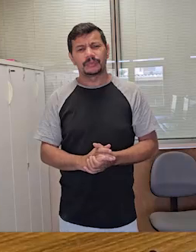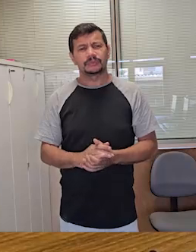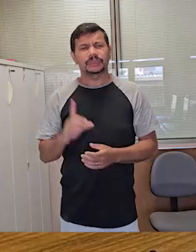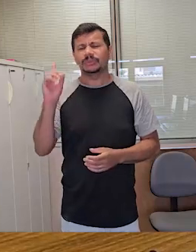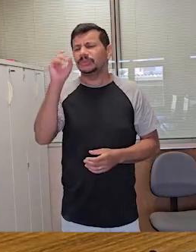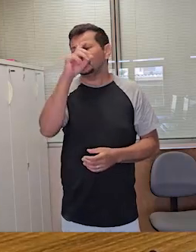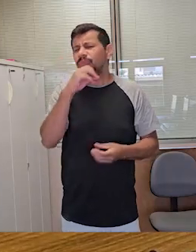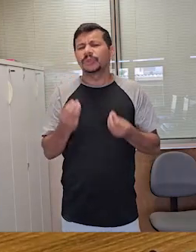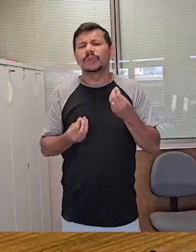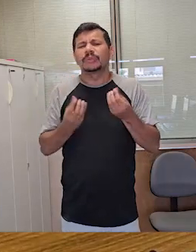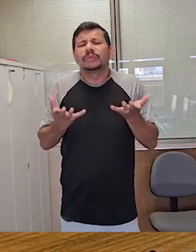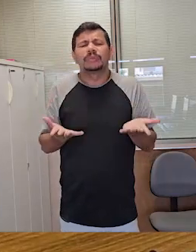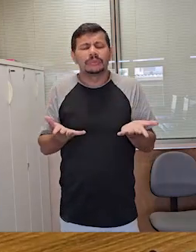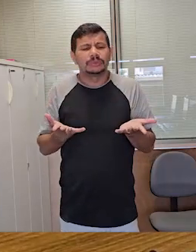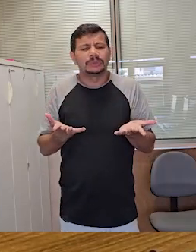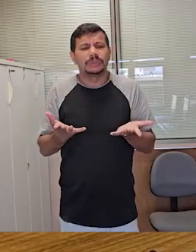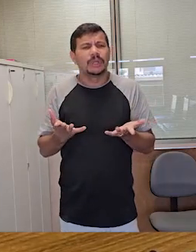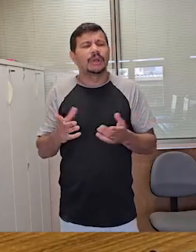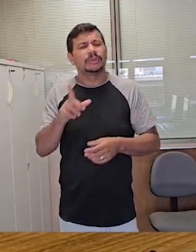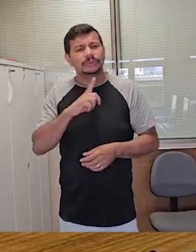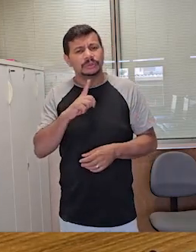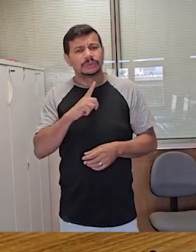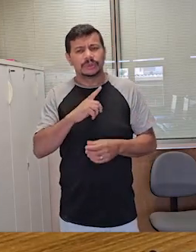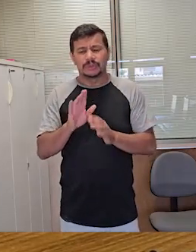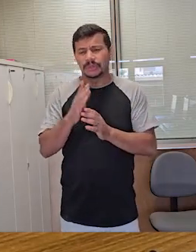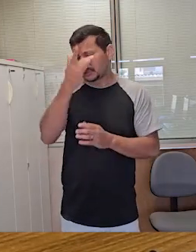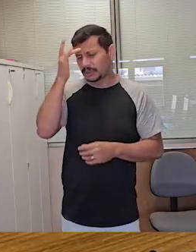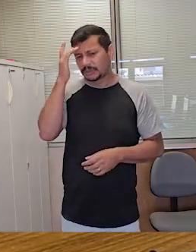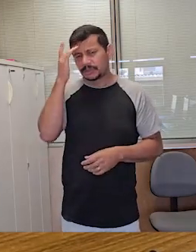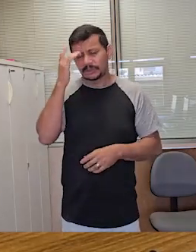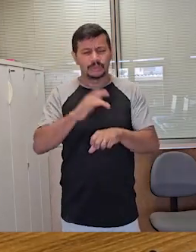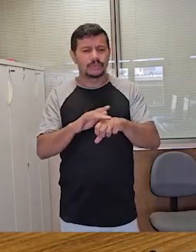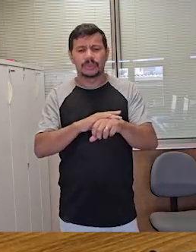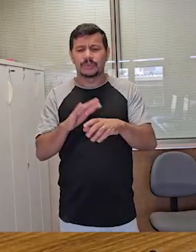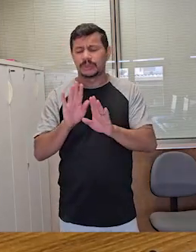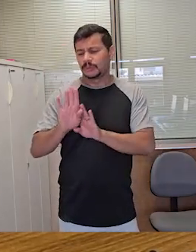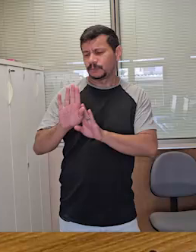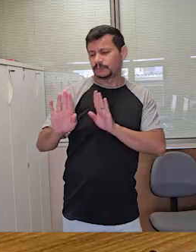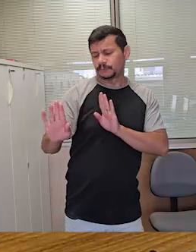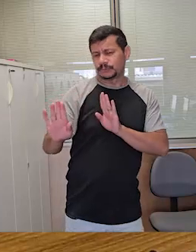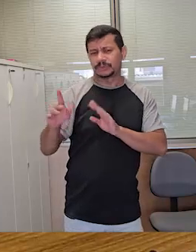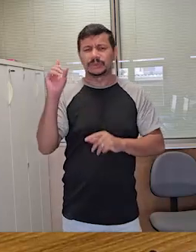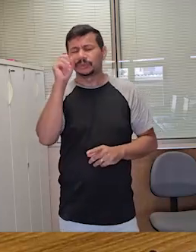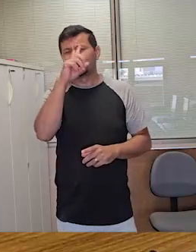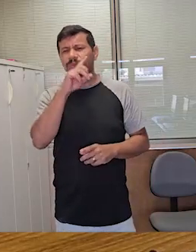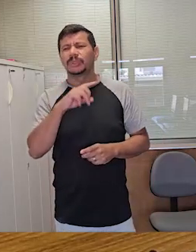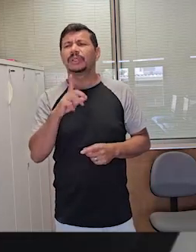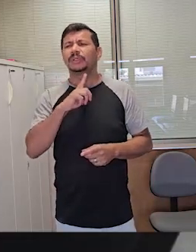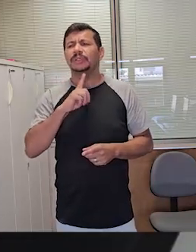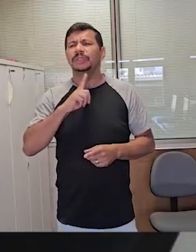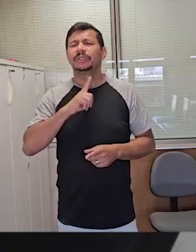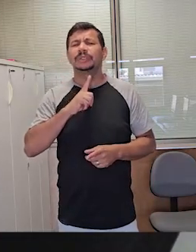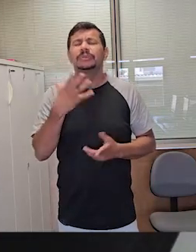os principais motivos aí de afastamento? Quais as dificuldades que a gente tem?